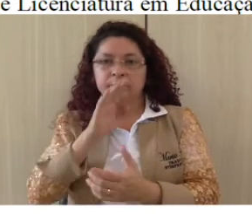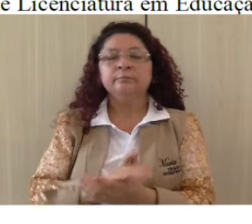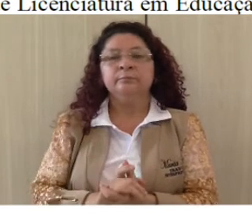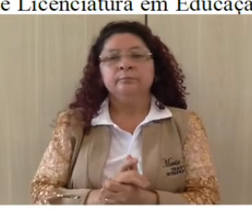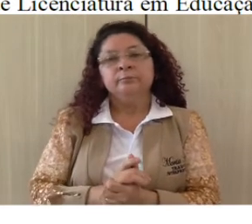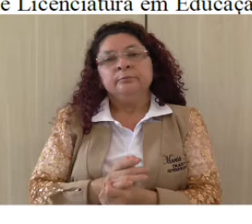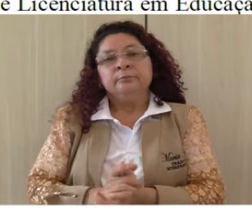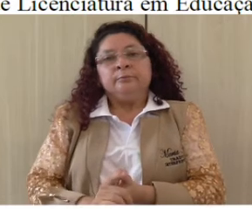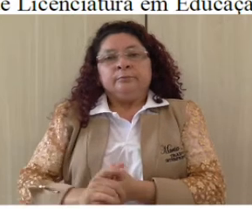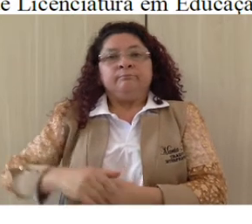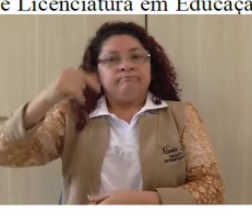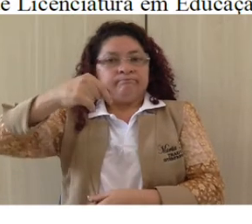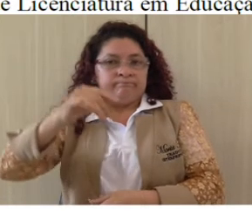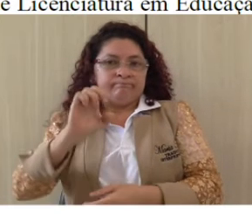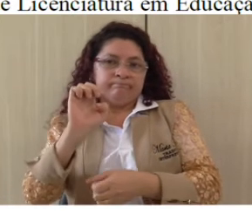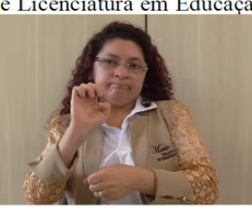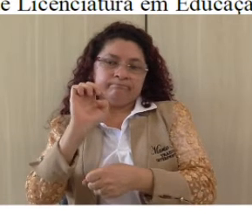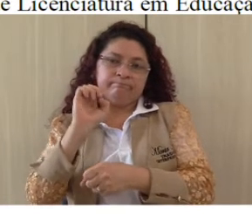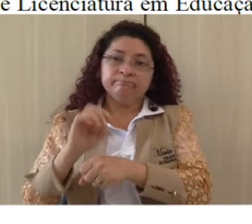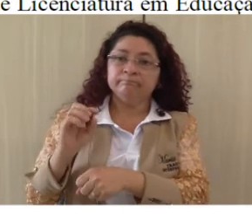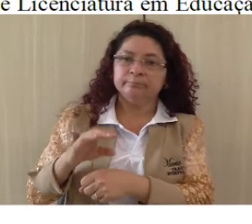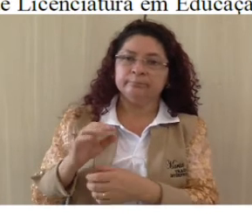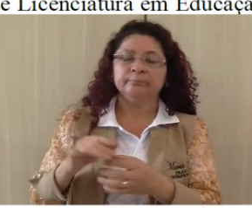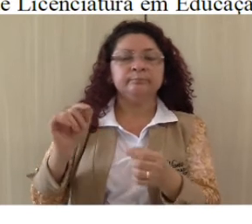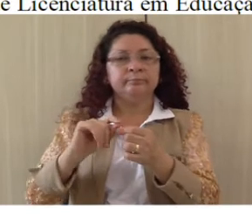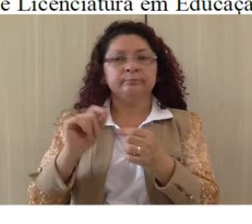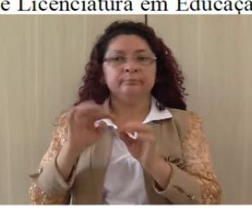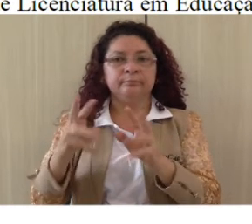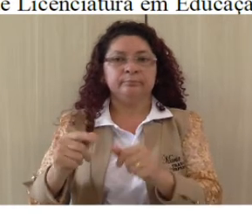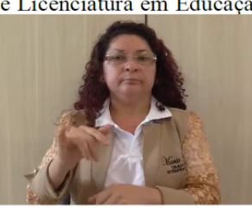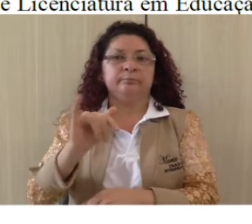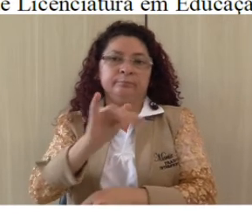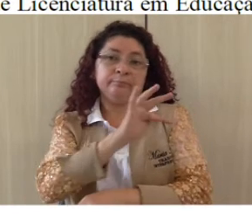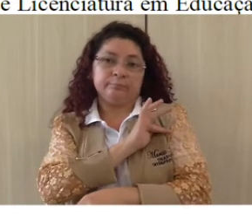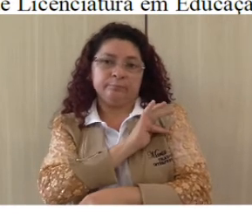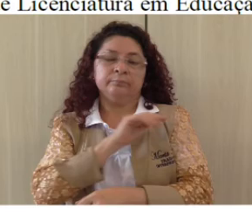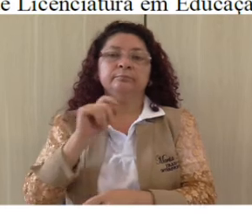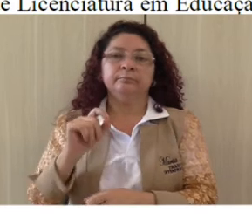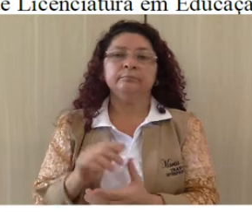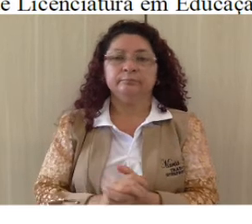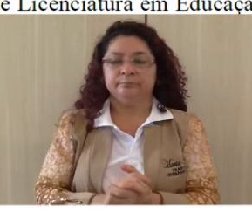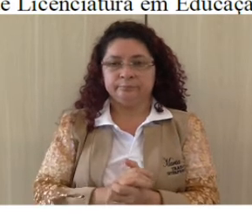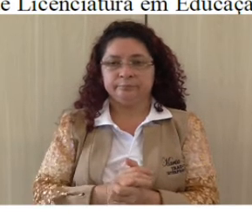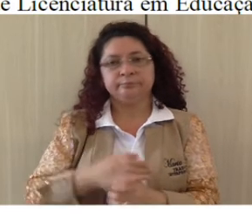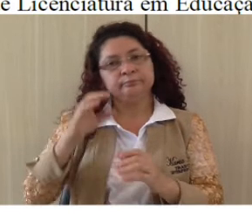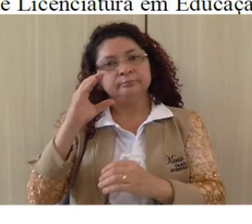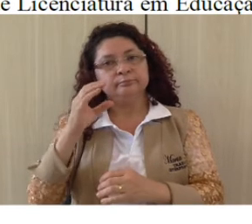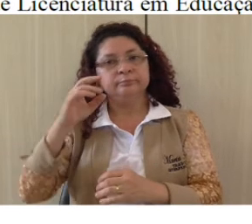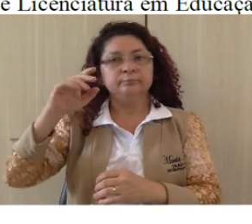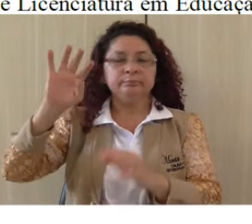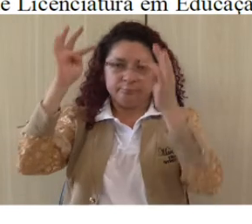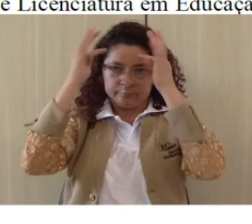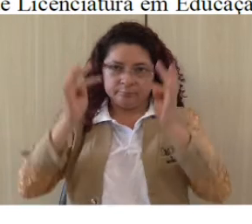e regidas por este edital, que será executado pelo Instituto Federal de Educação, Ciência e Tecnologia do